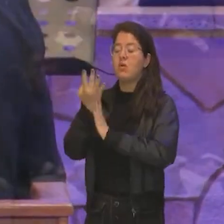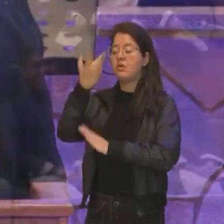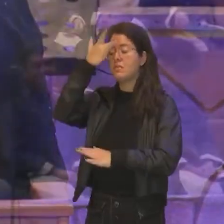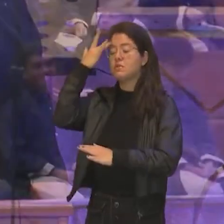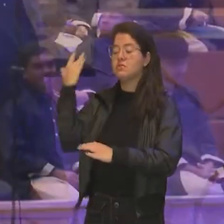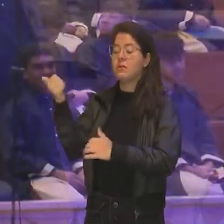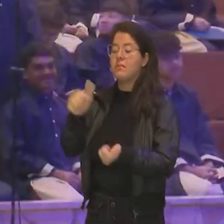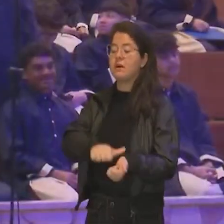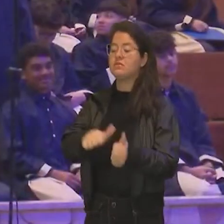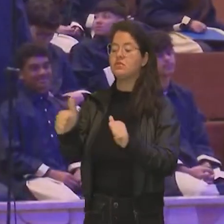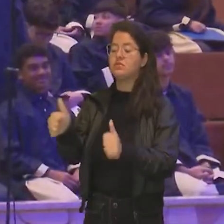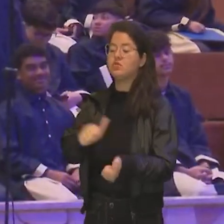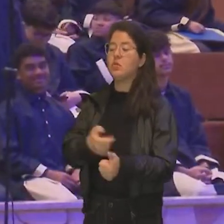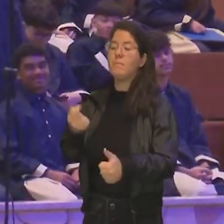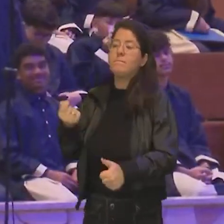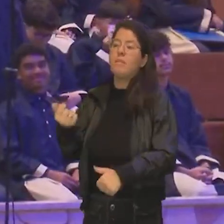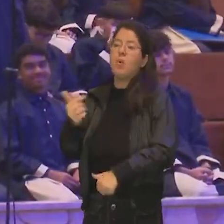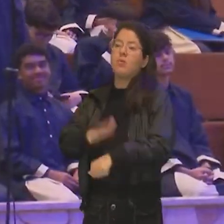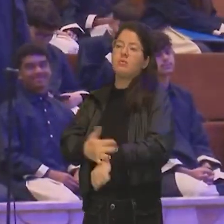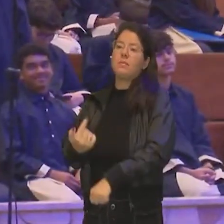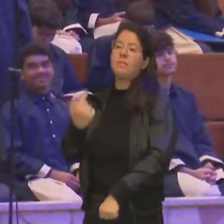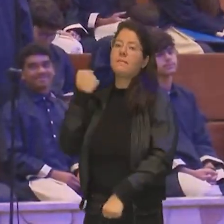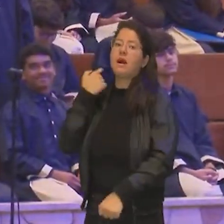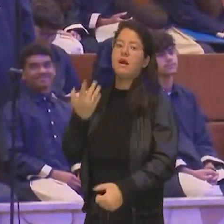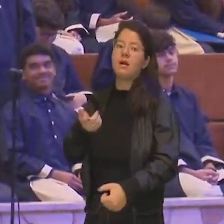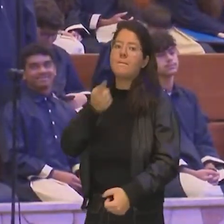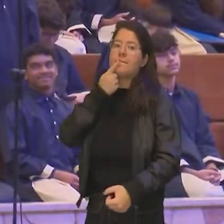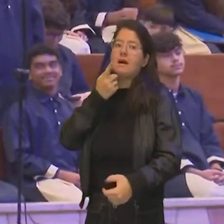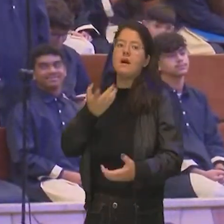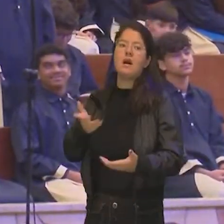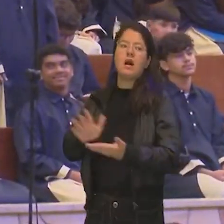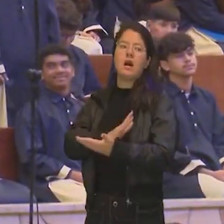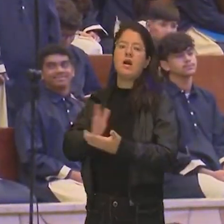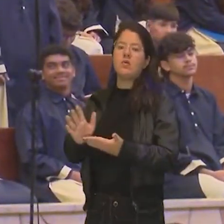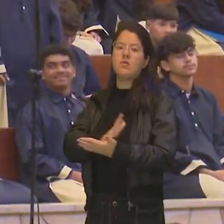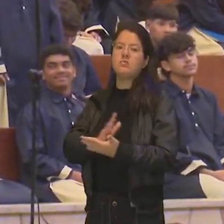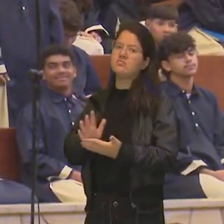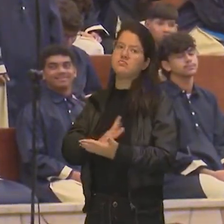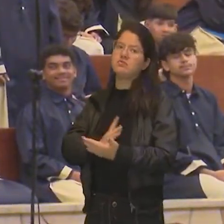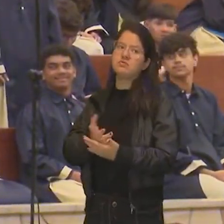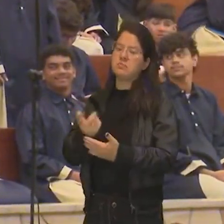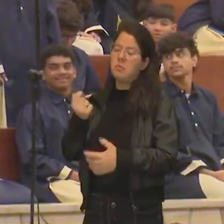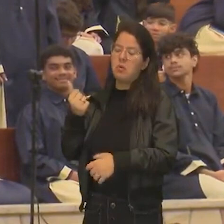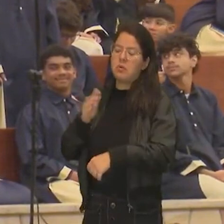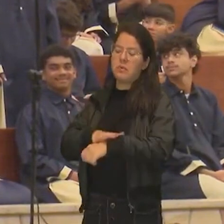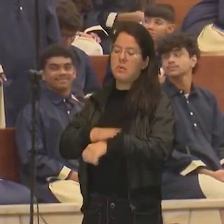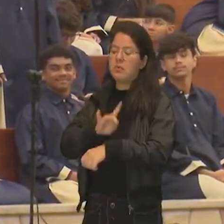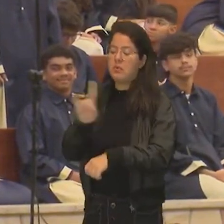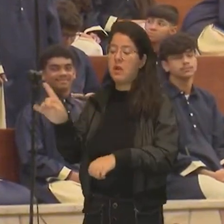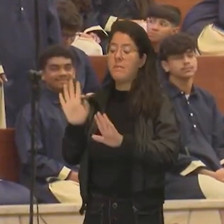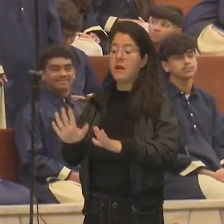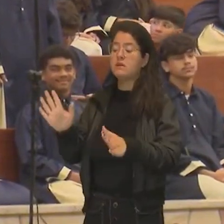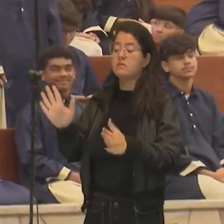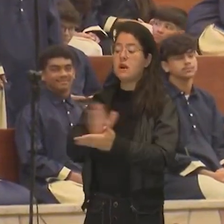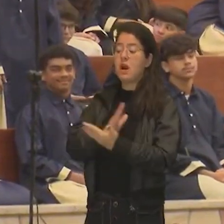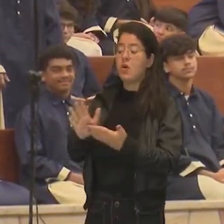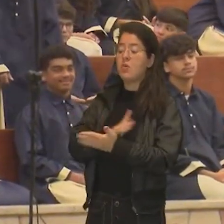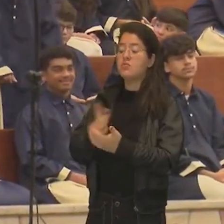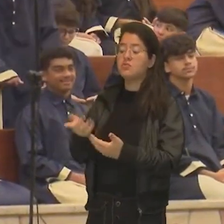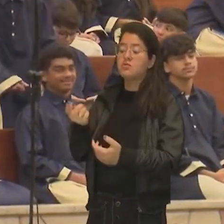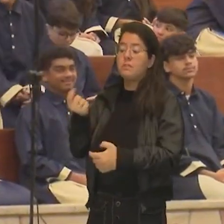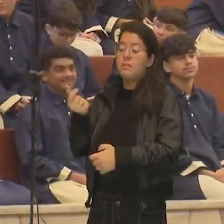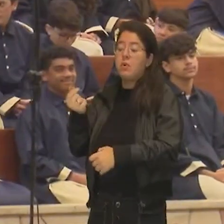foram batizados recentemente. Alguns não tão recentes assim, mas outros em pouco tempo. Podem